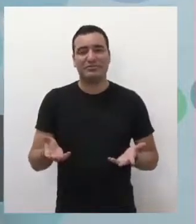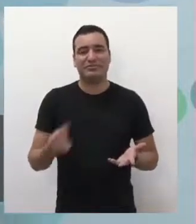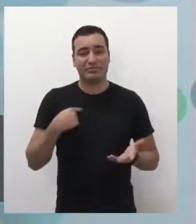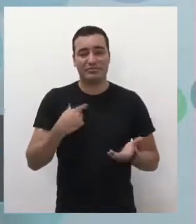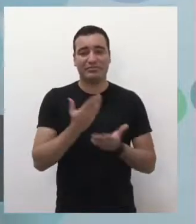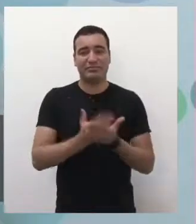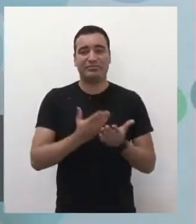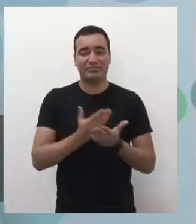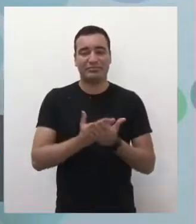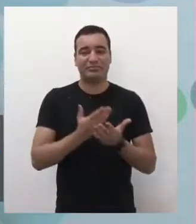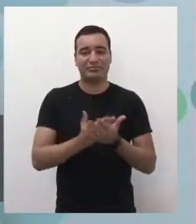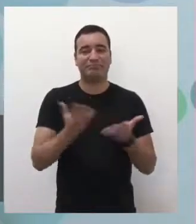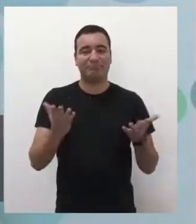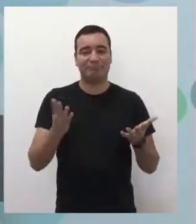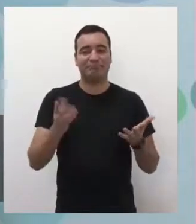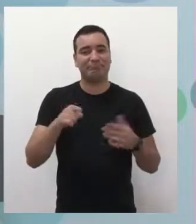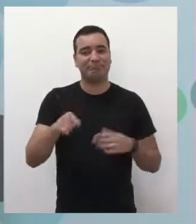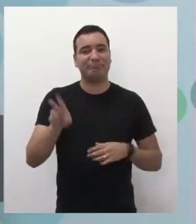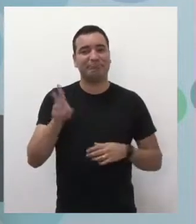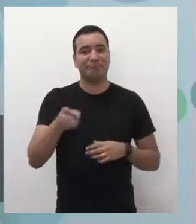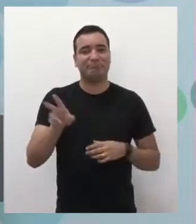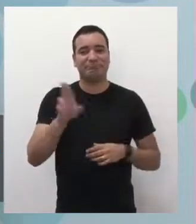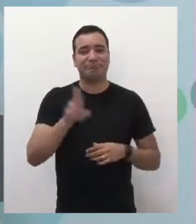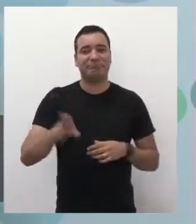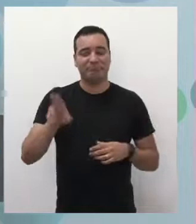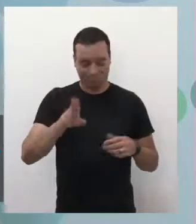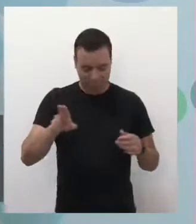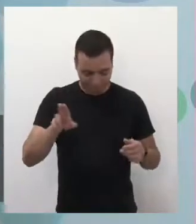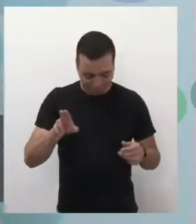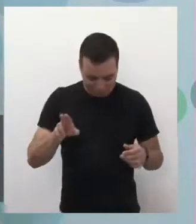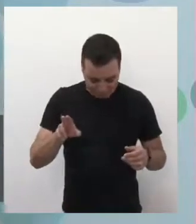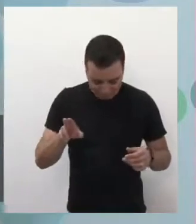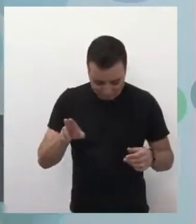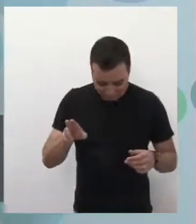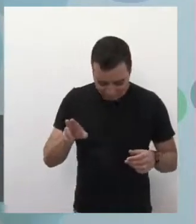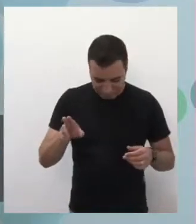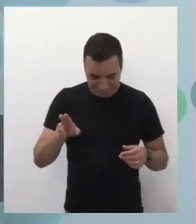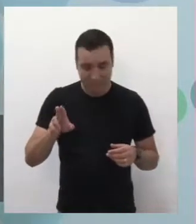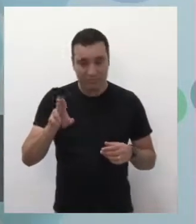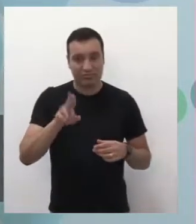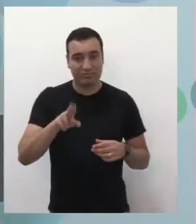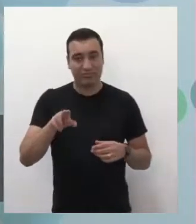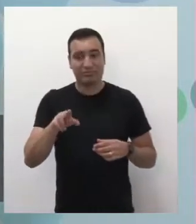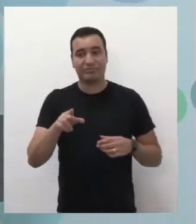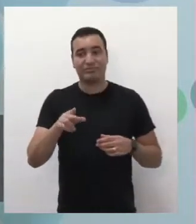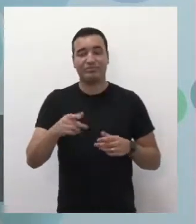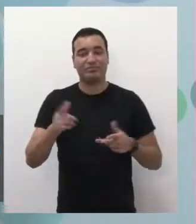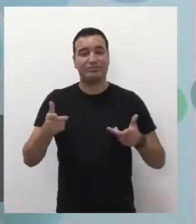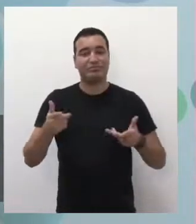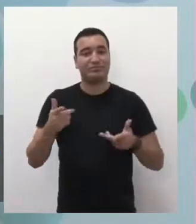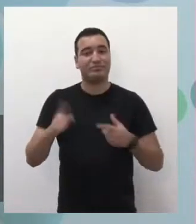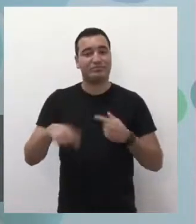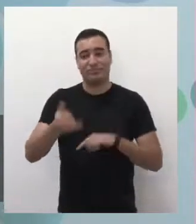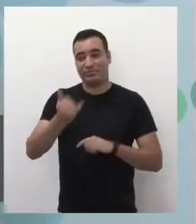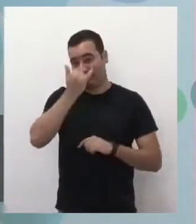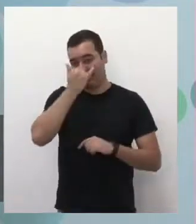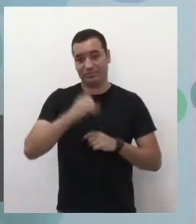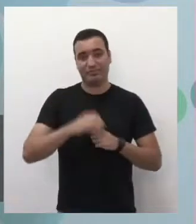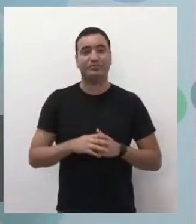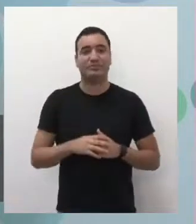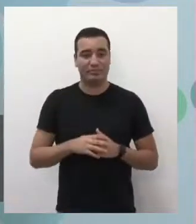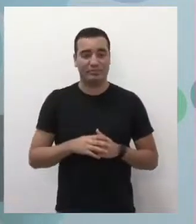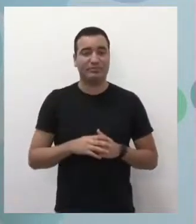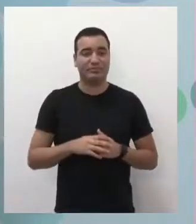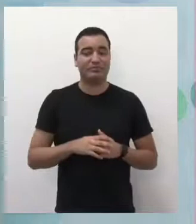de consumista elétrico, você é um consumista. Precisa tomar cuidado com o consumo, porque isso daí dá prejuízo depois. Eu coloquei aqui ó,